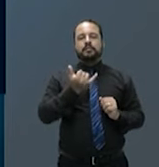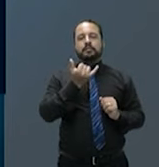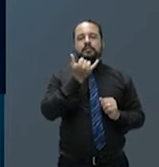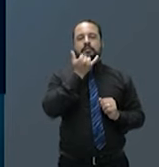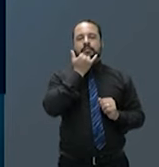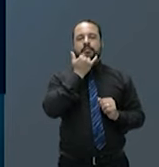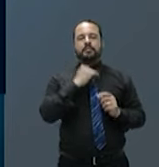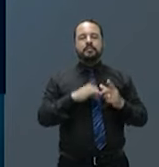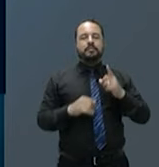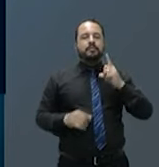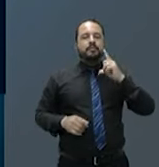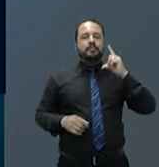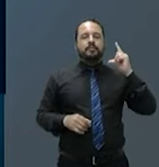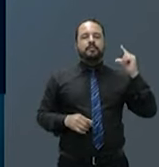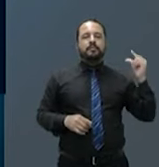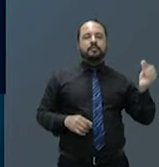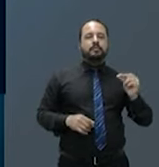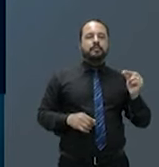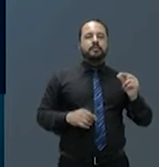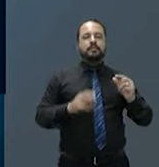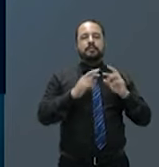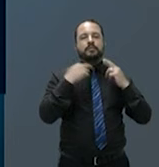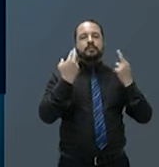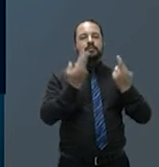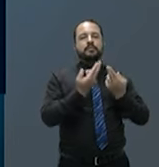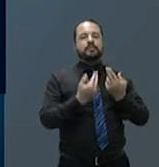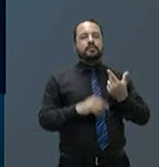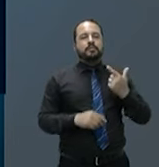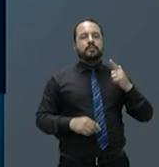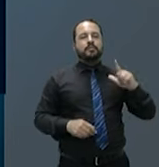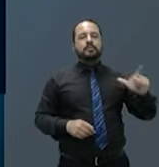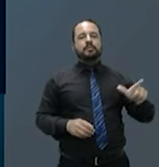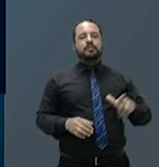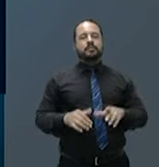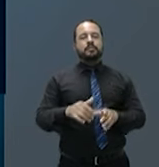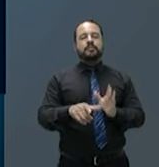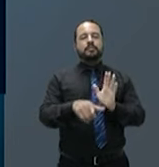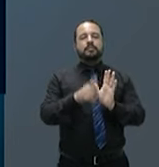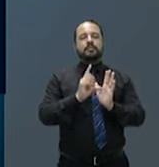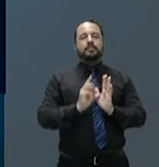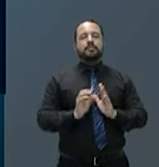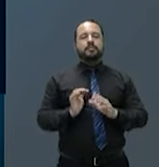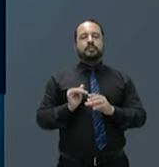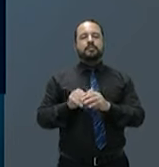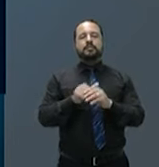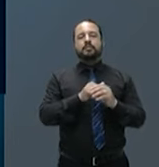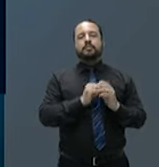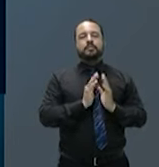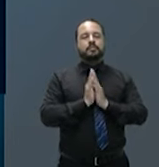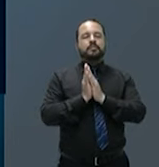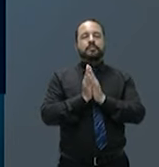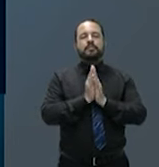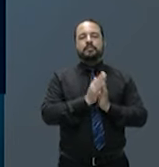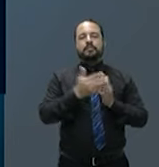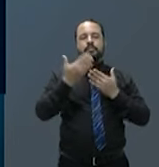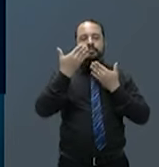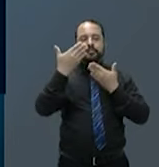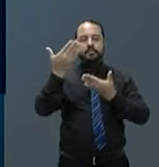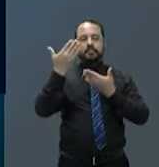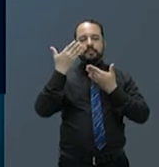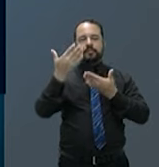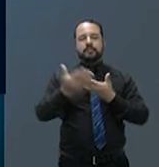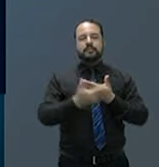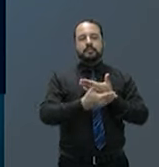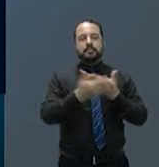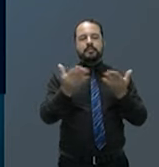para poder comparecer à reunião e antecipar esse voto, presidente. Por favor. Muito obrigado, peço licença para